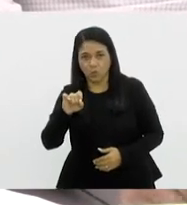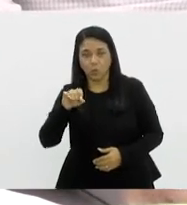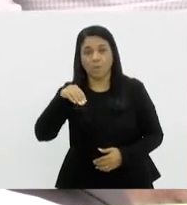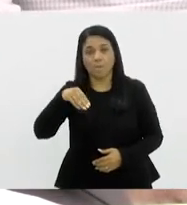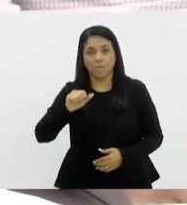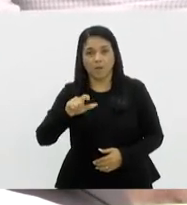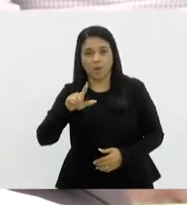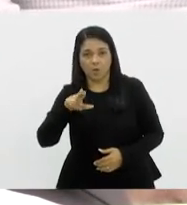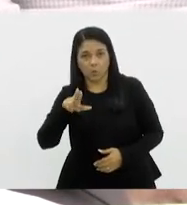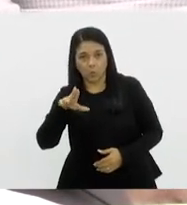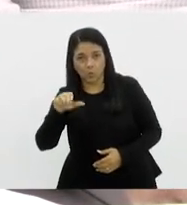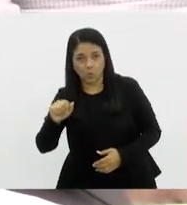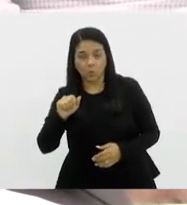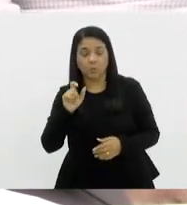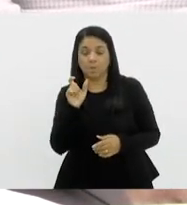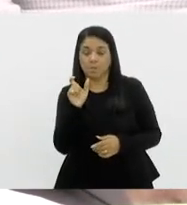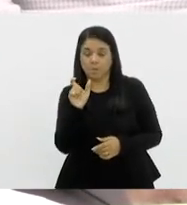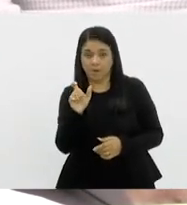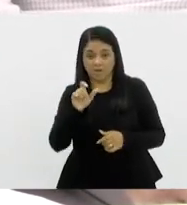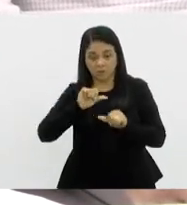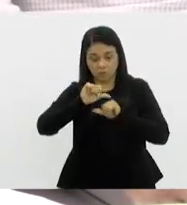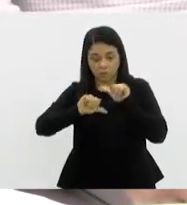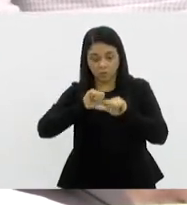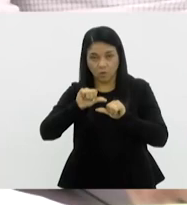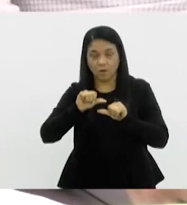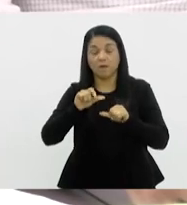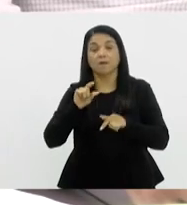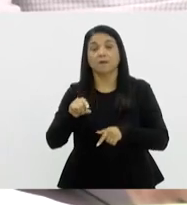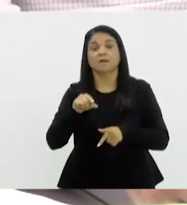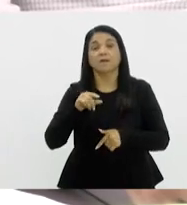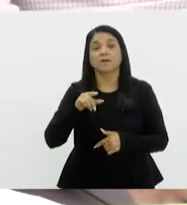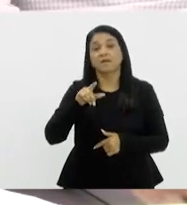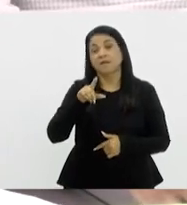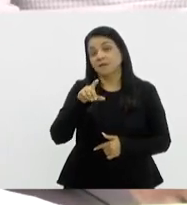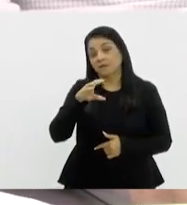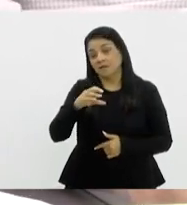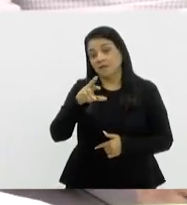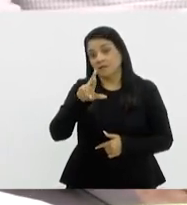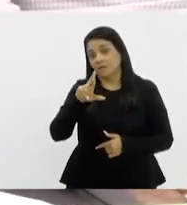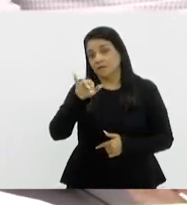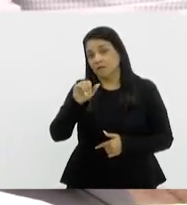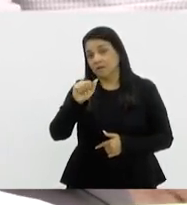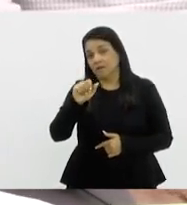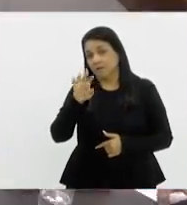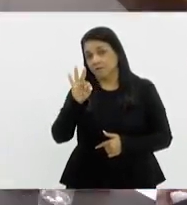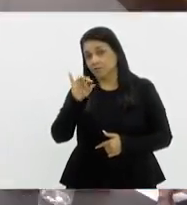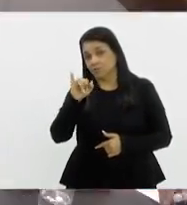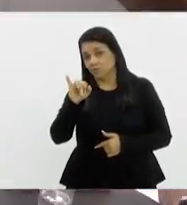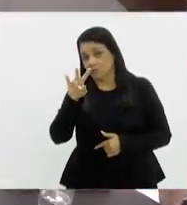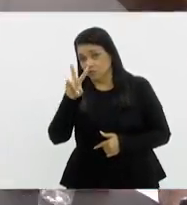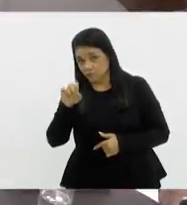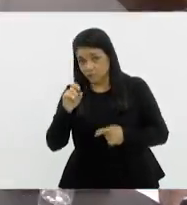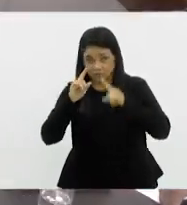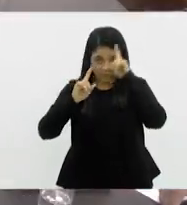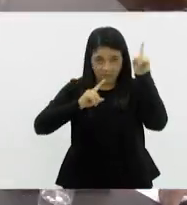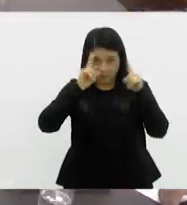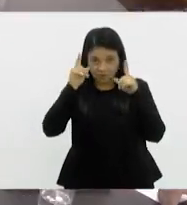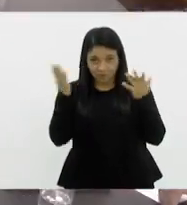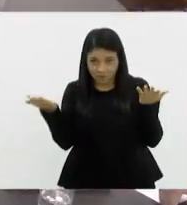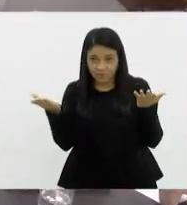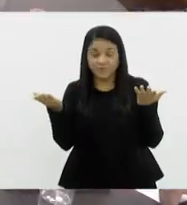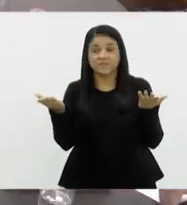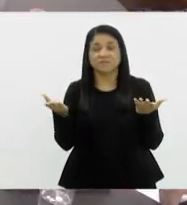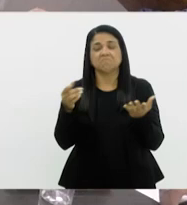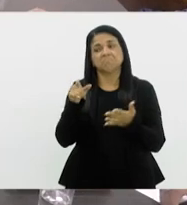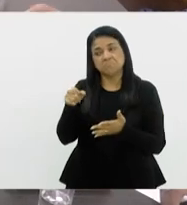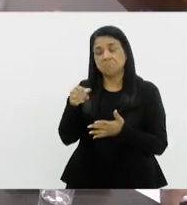Cabelo criativo. Deputado Mink, me permite uma parte do aparte? A parte do aparte. Eu até entendo e acho muito louvável sempre, talvez Vossa Excelência